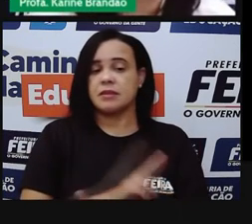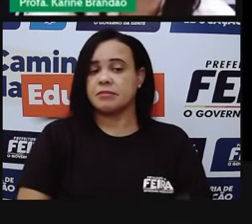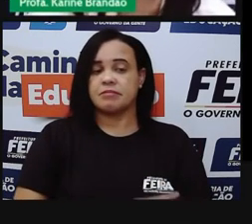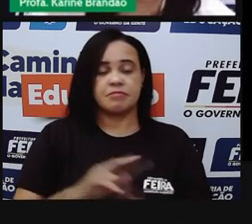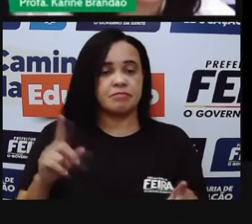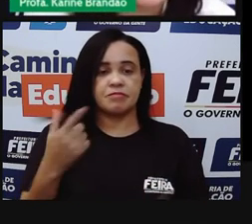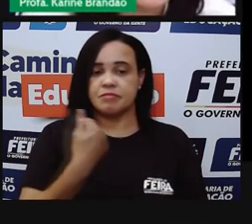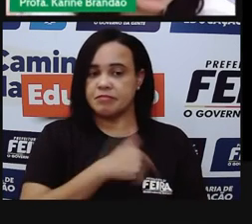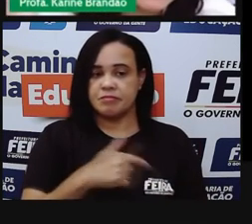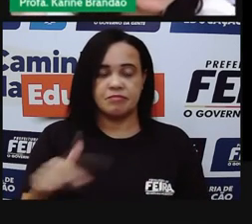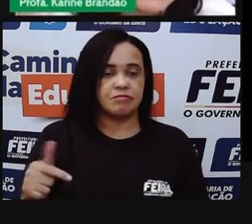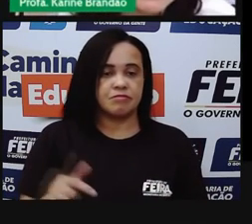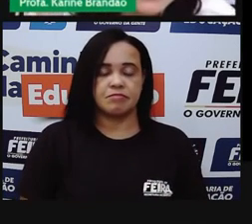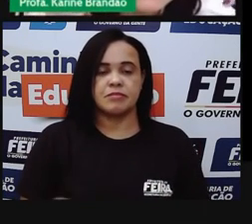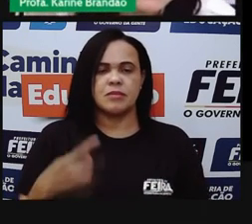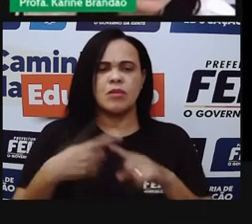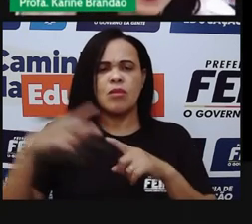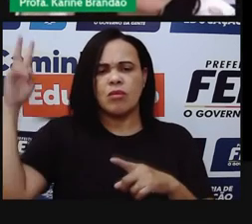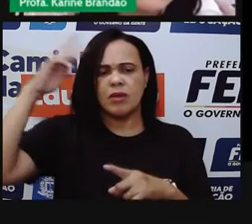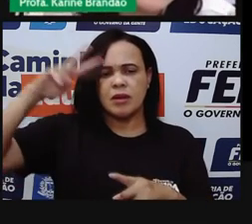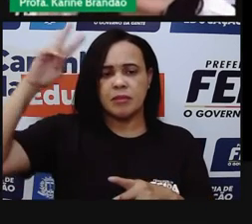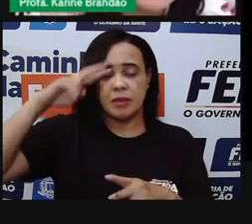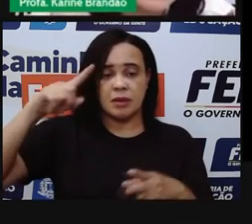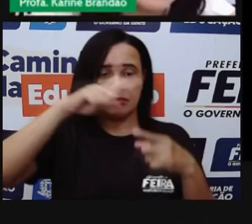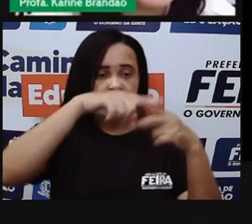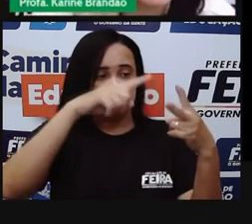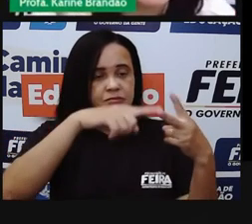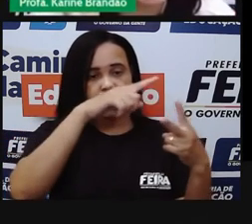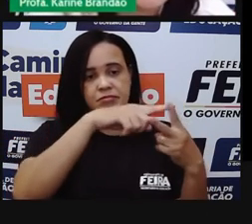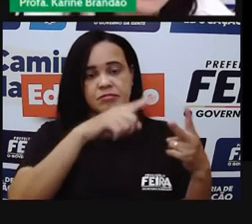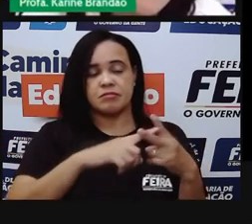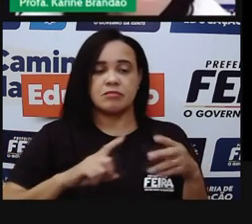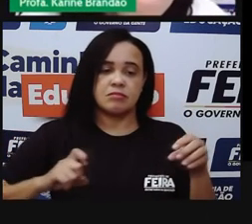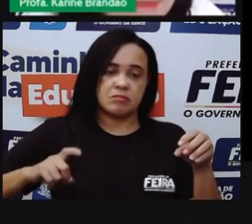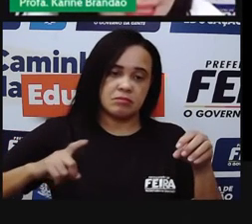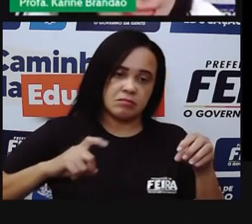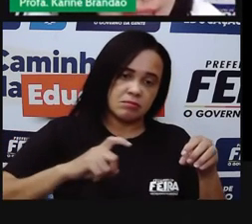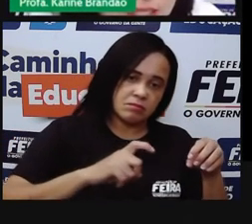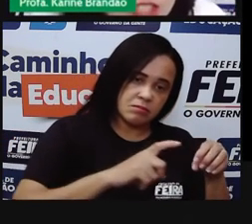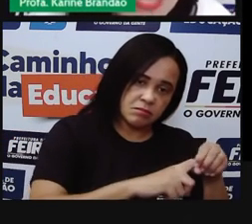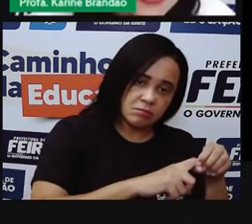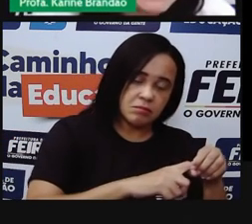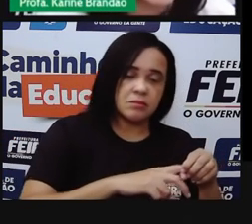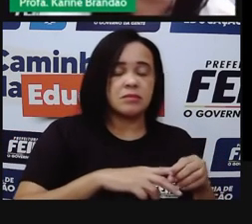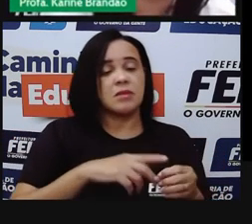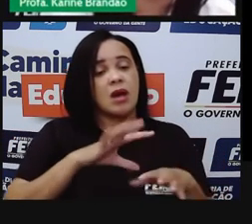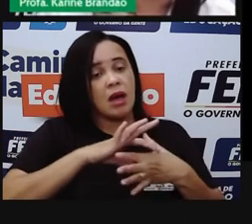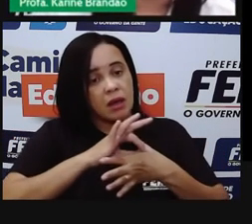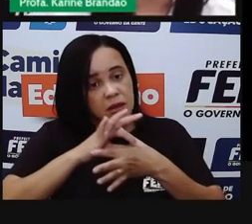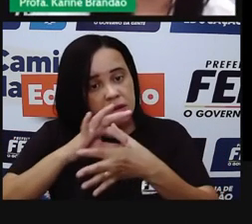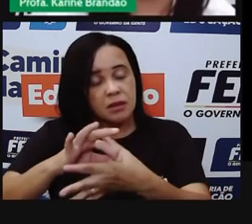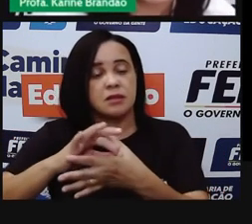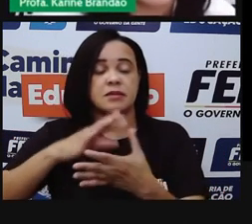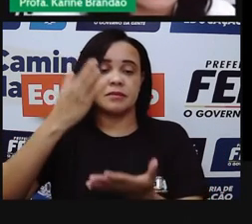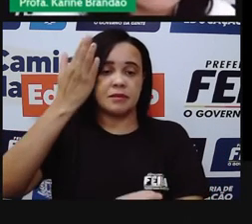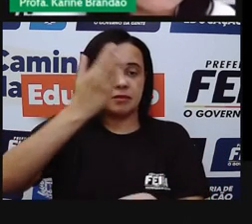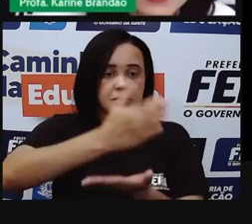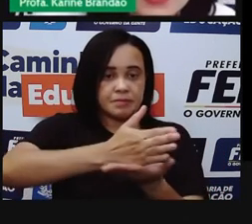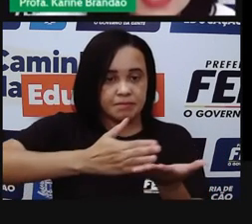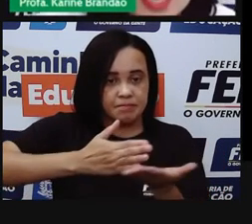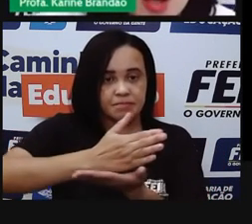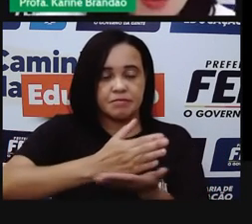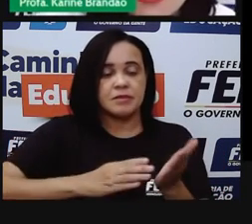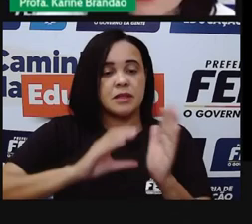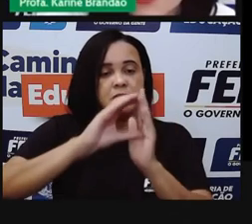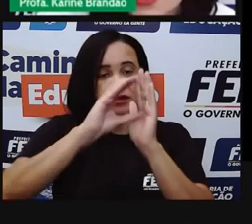lembra, os nossos gametas, o óvulo e o espermatozoide, só levam a metade das características. Então, o